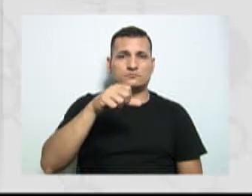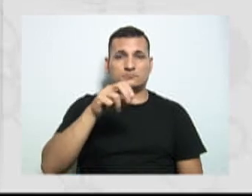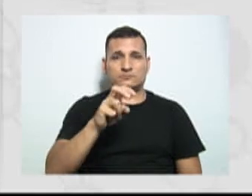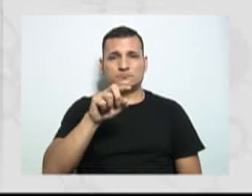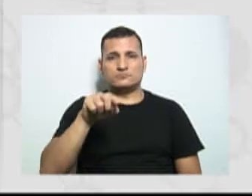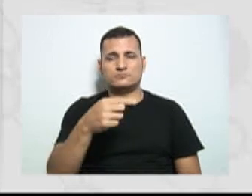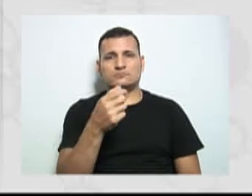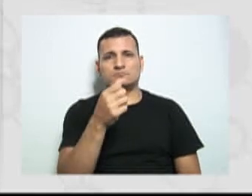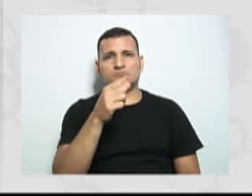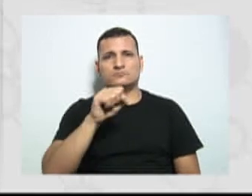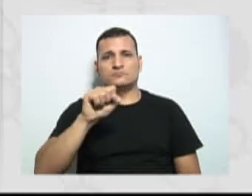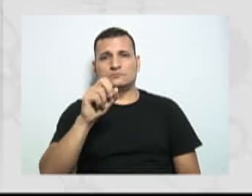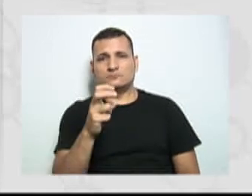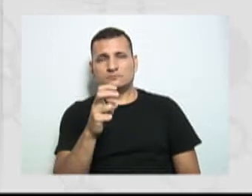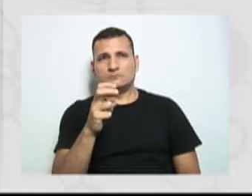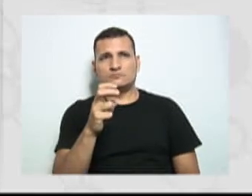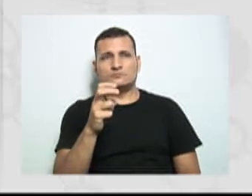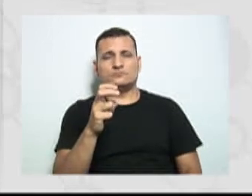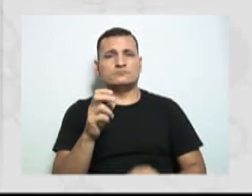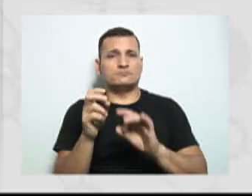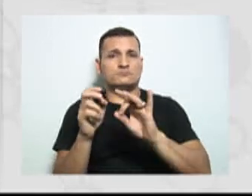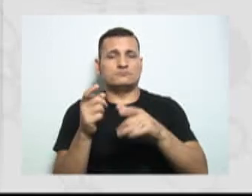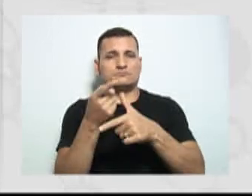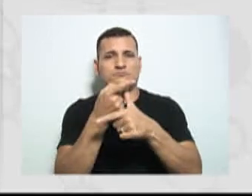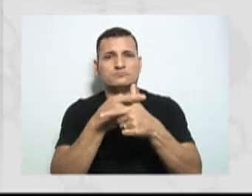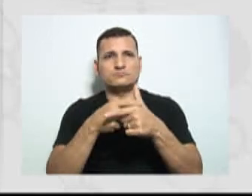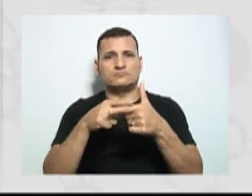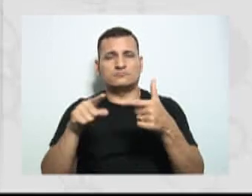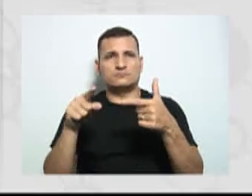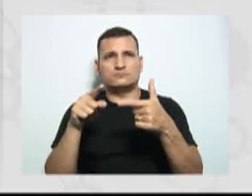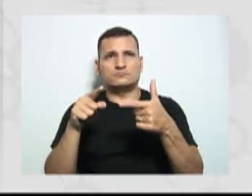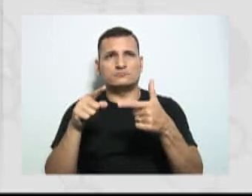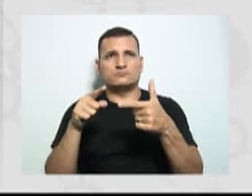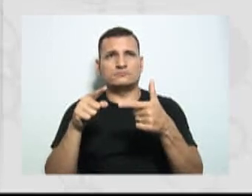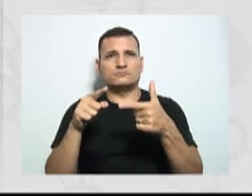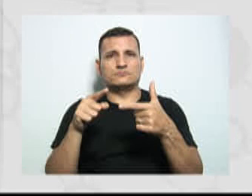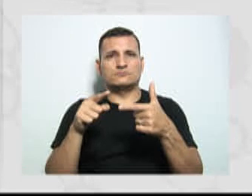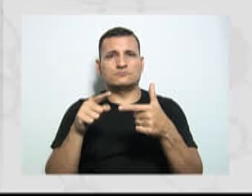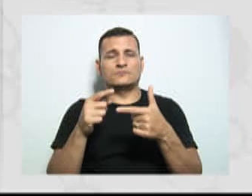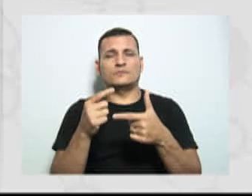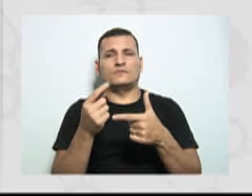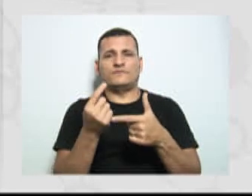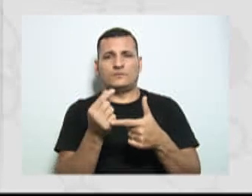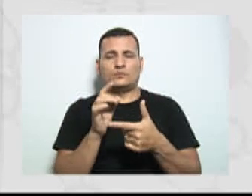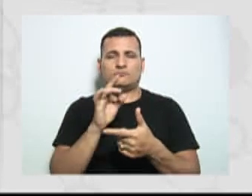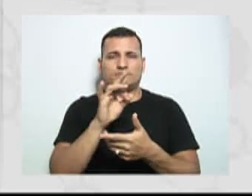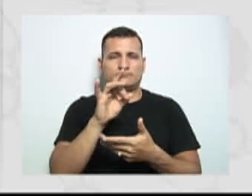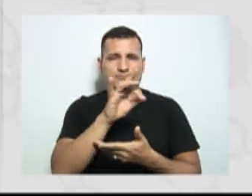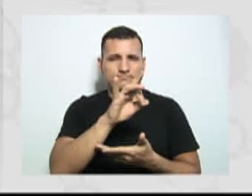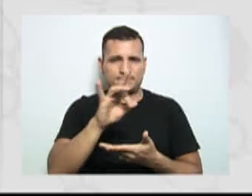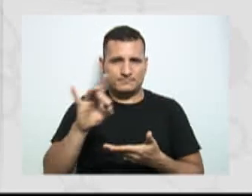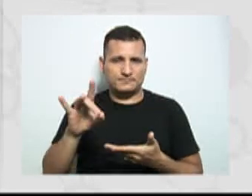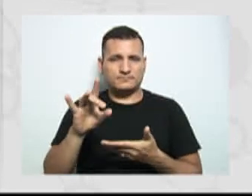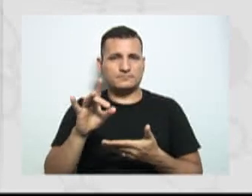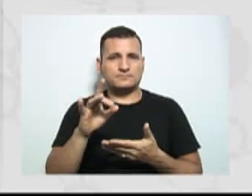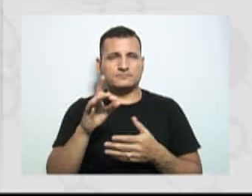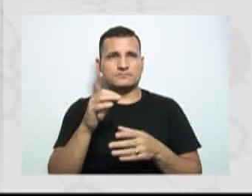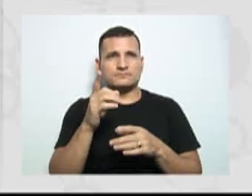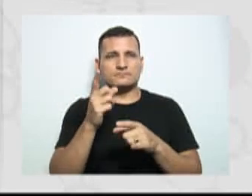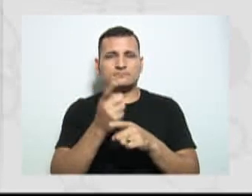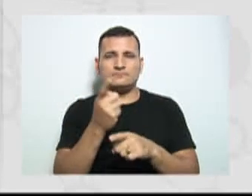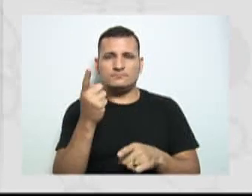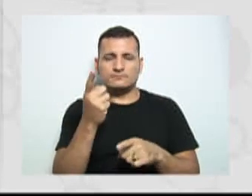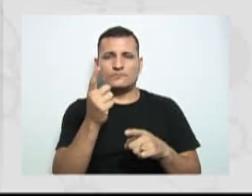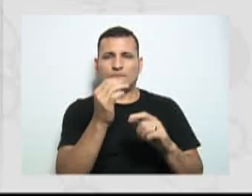8.895,85, vou simplesmente dividir pelo meu valor unitário. Se eu pegar o valor que eu achei do ponto de equilíbrio